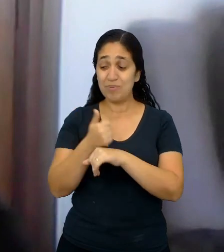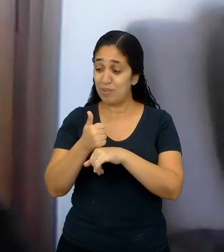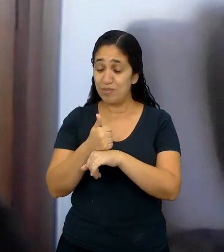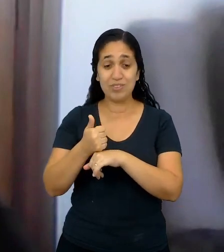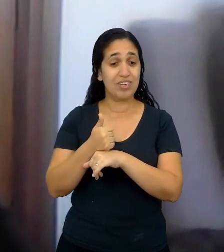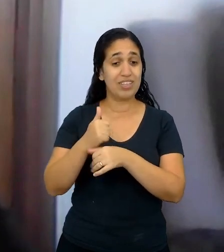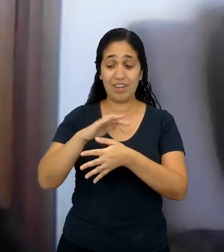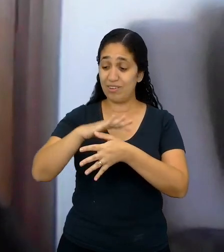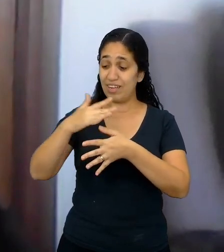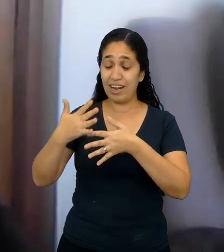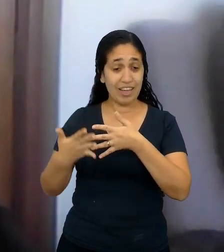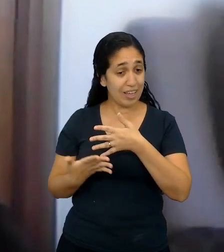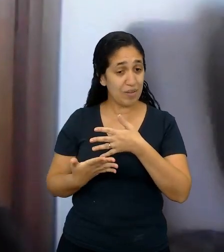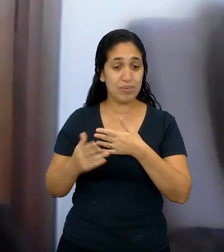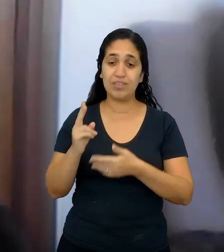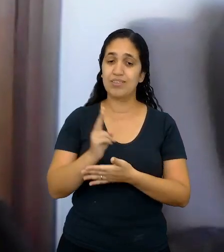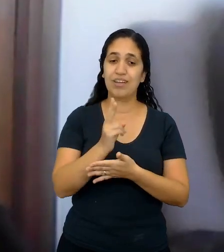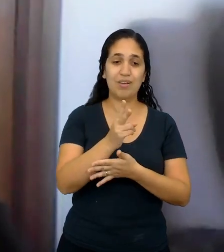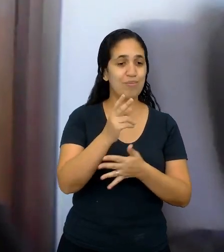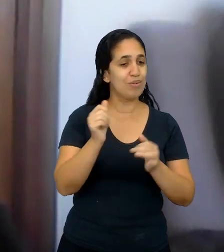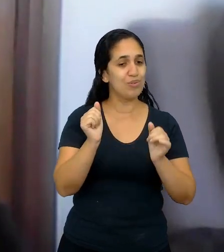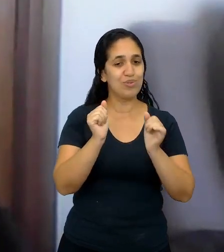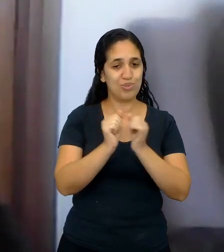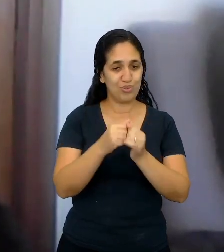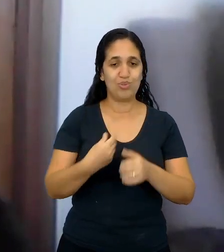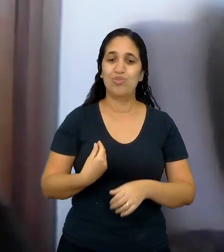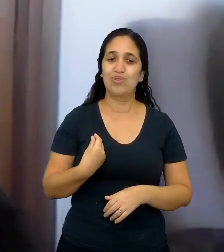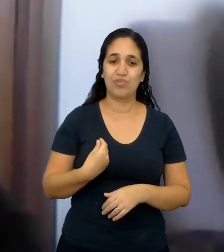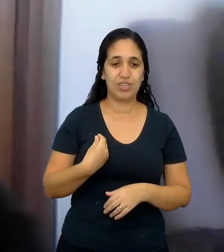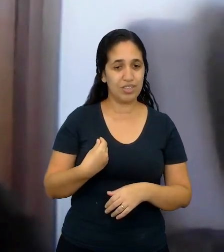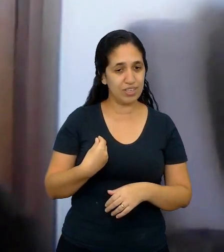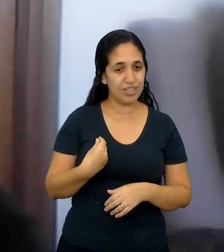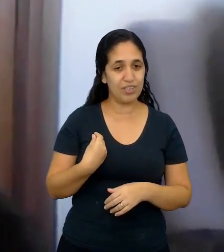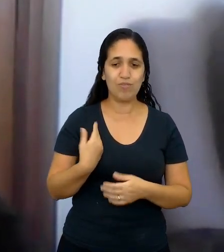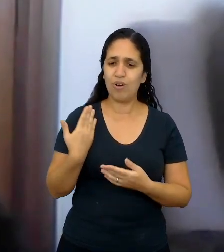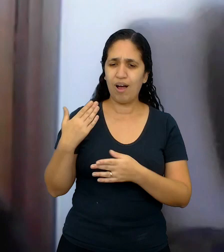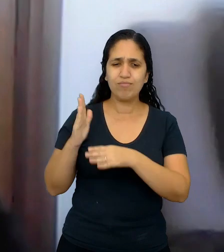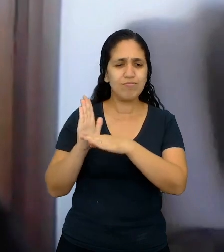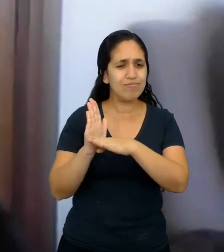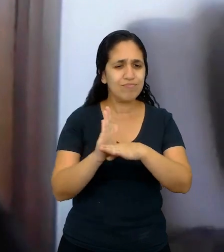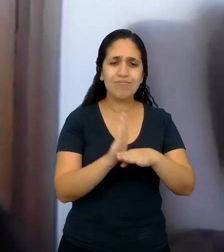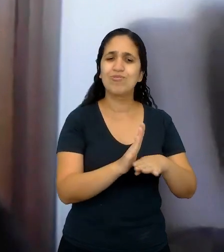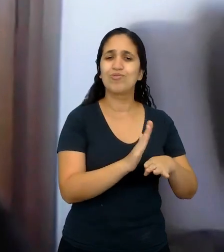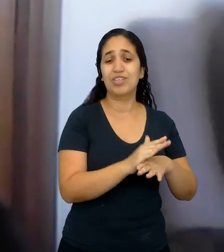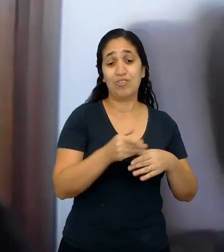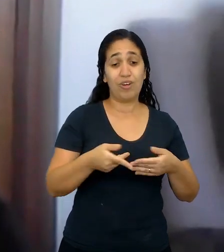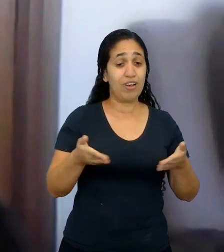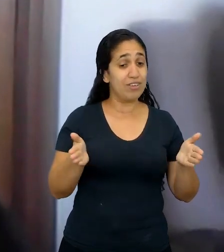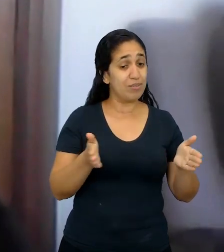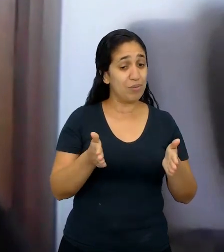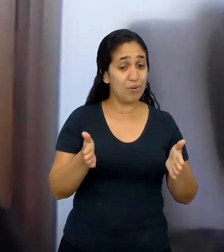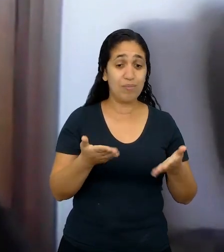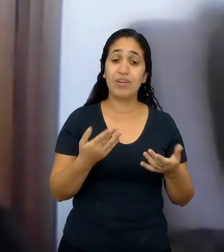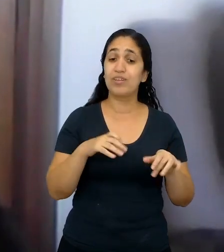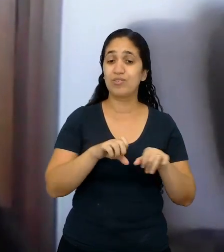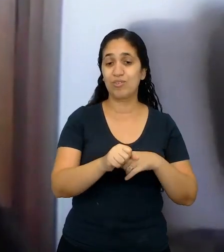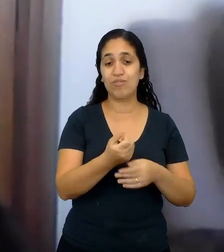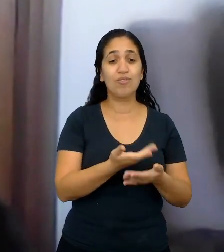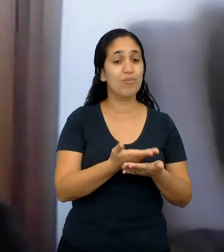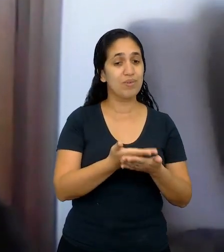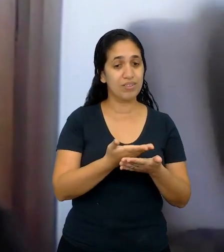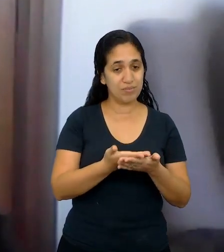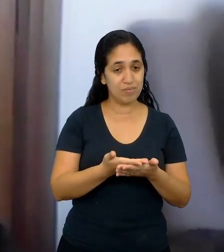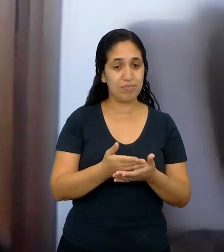estão sempre aí nos agraciando, né, com a presença e nos auxiliando nesse momento de formação, tá